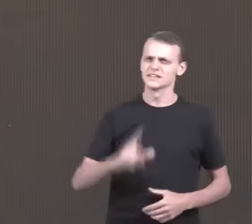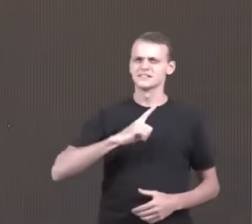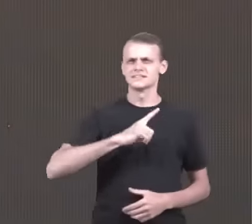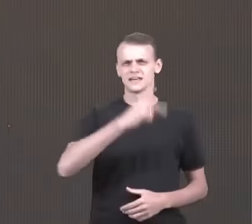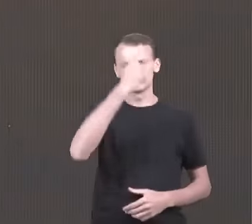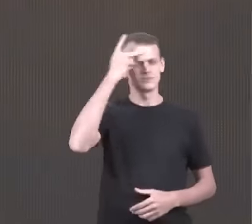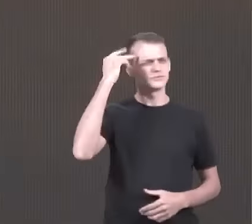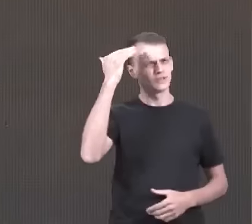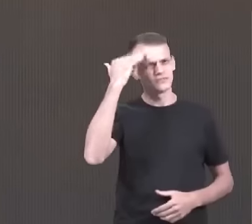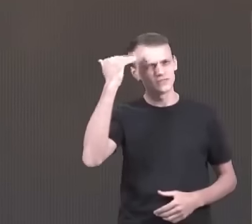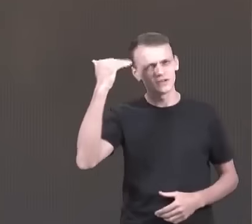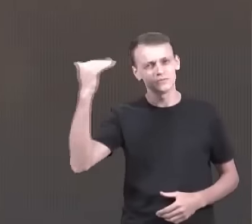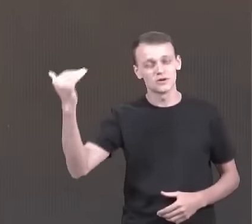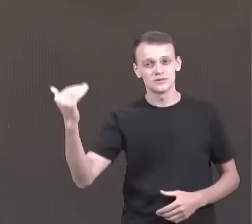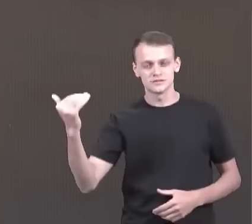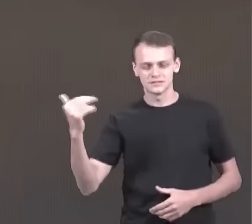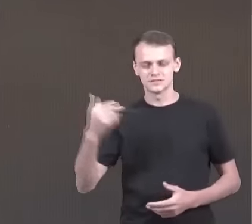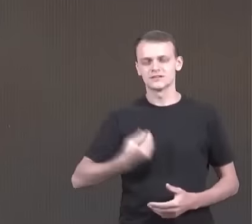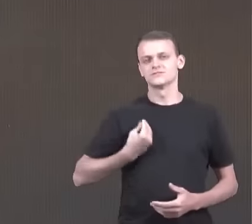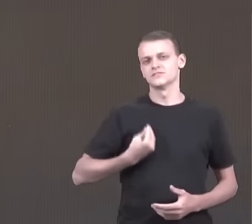gente.